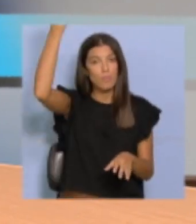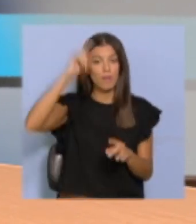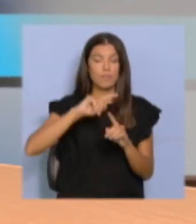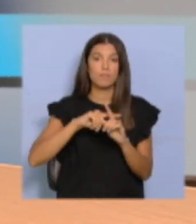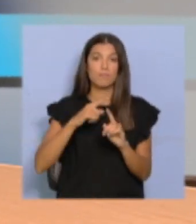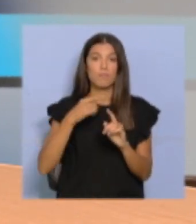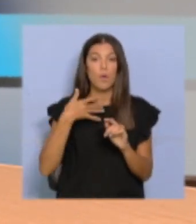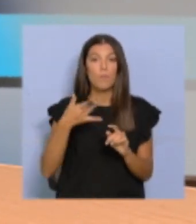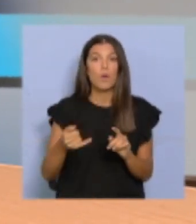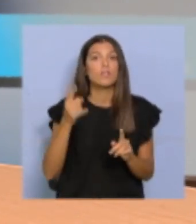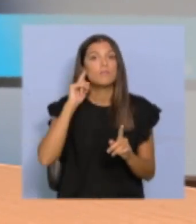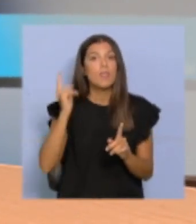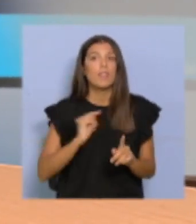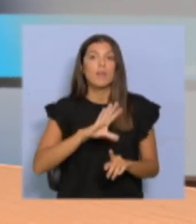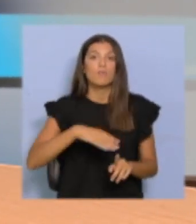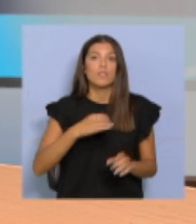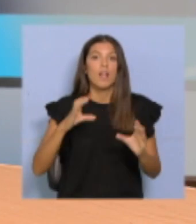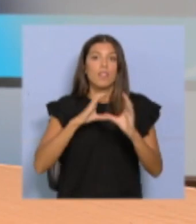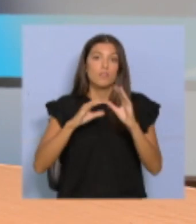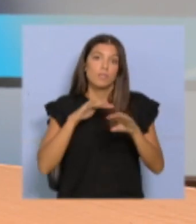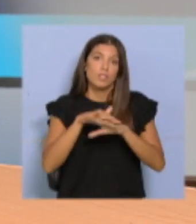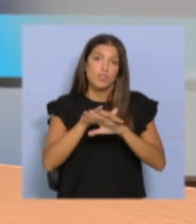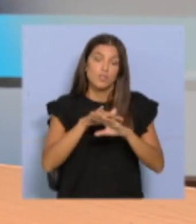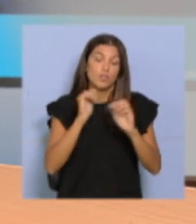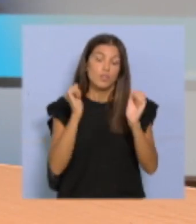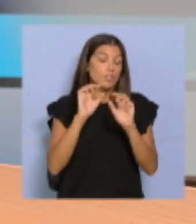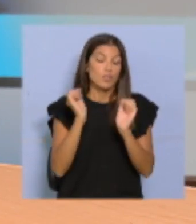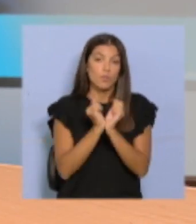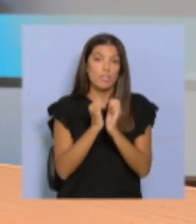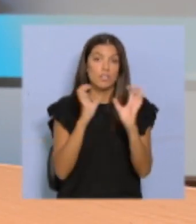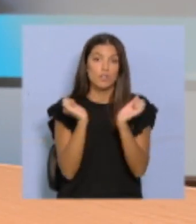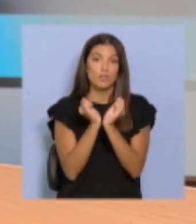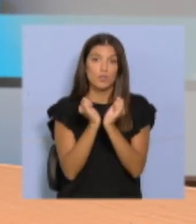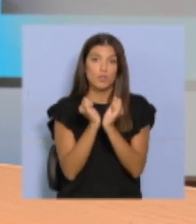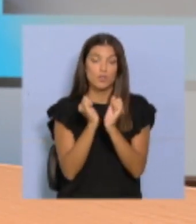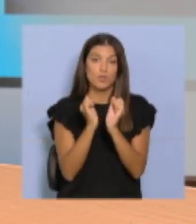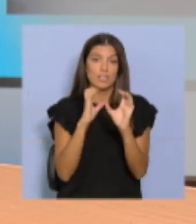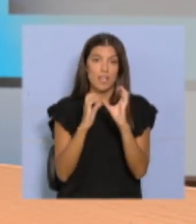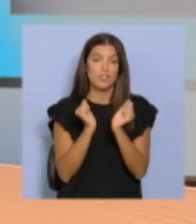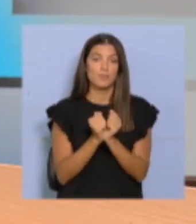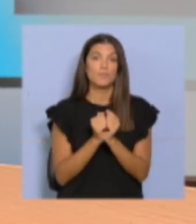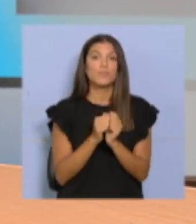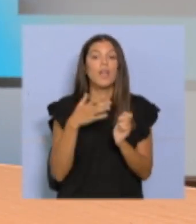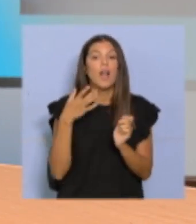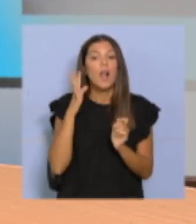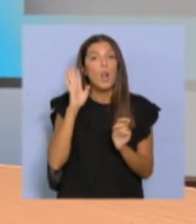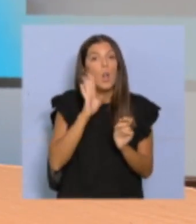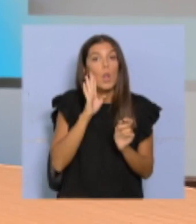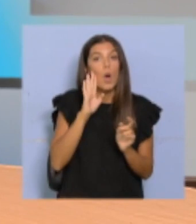Dia Mundial das Comunicações Sociais. Mais logo é na Antena 1 que chegamos à sua companhia, quando